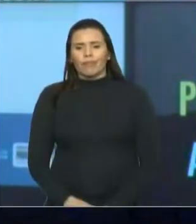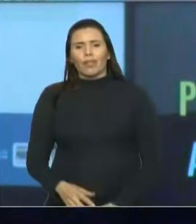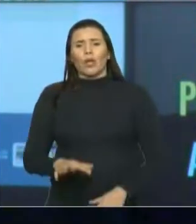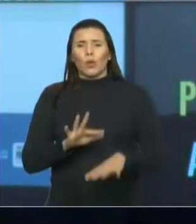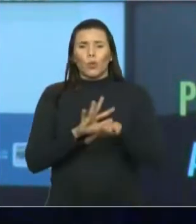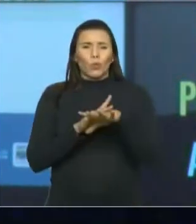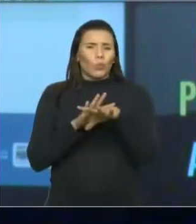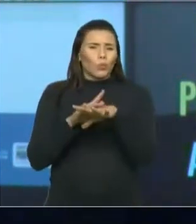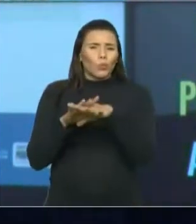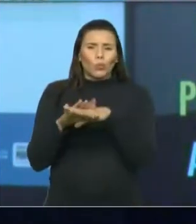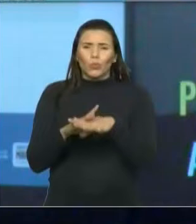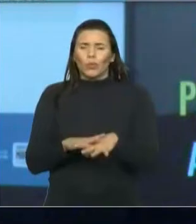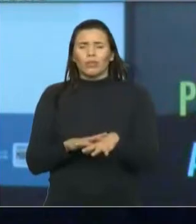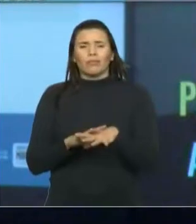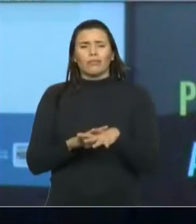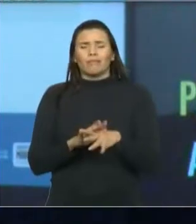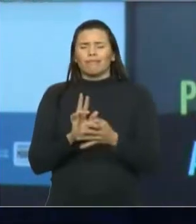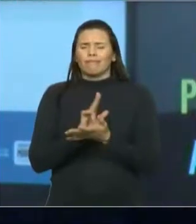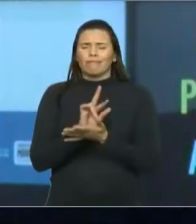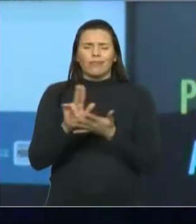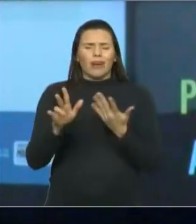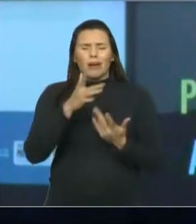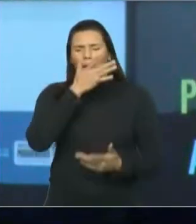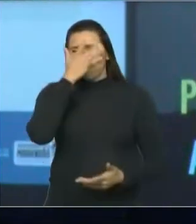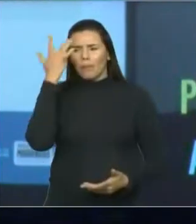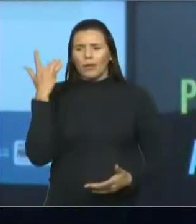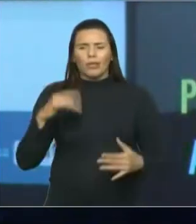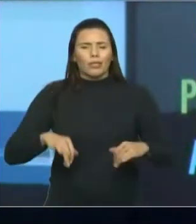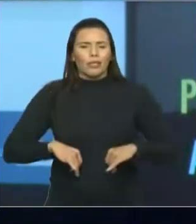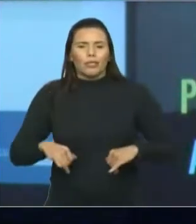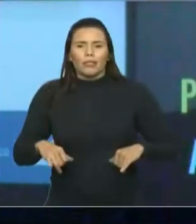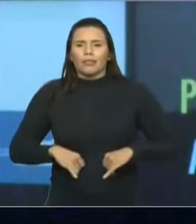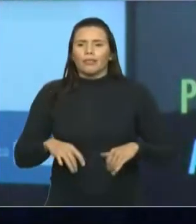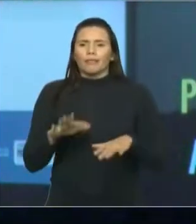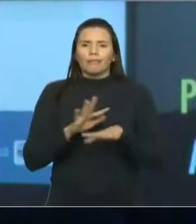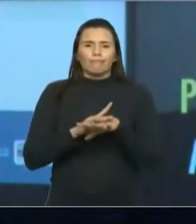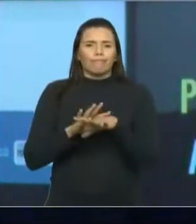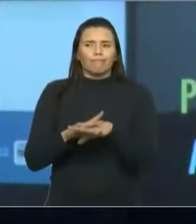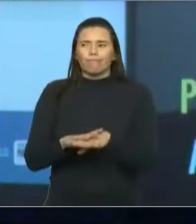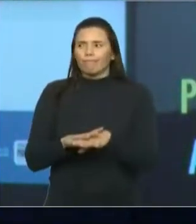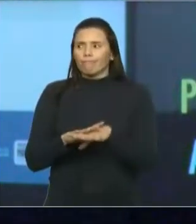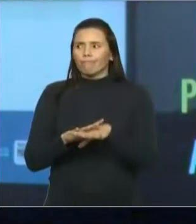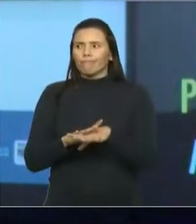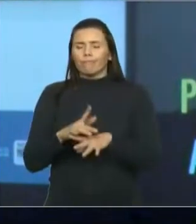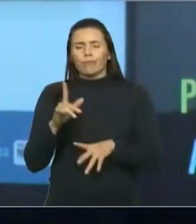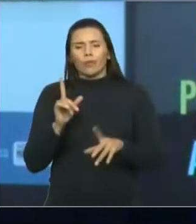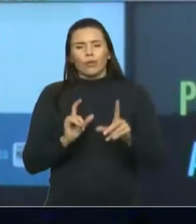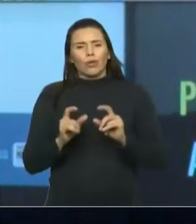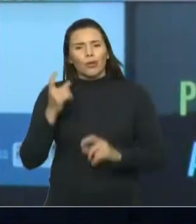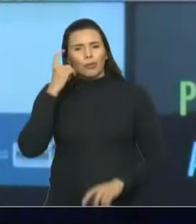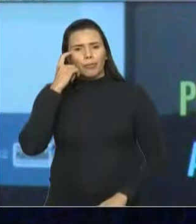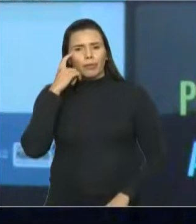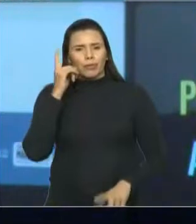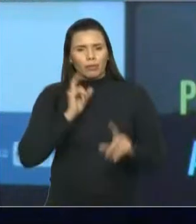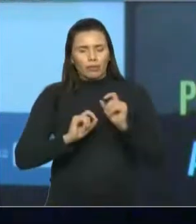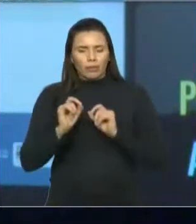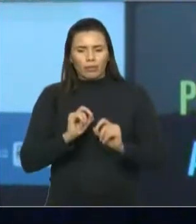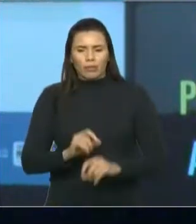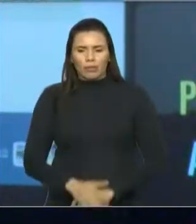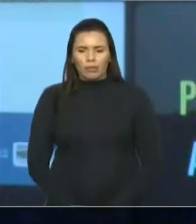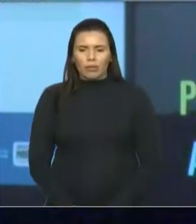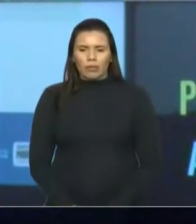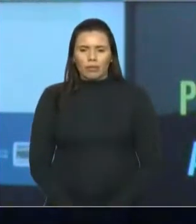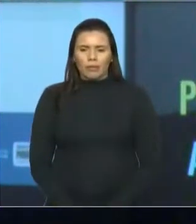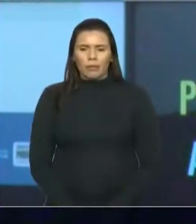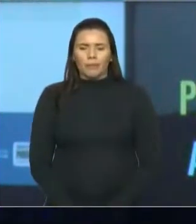Essa é a característica do Brasil, mas eu poderia também traçar esse cenário muito